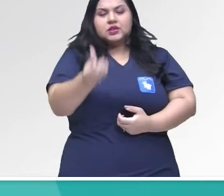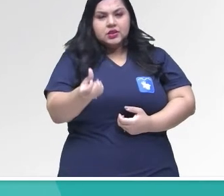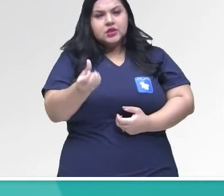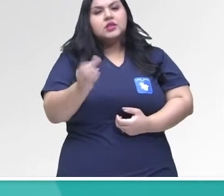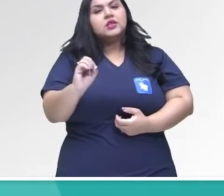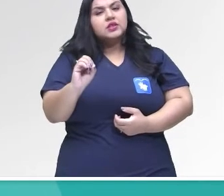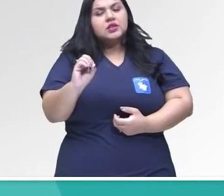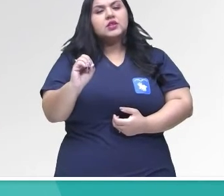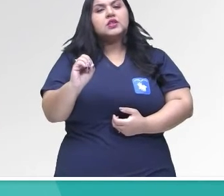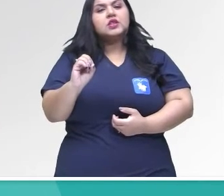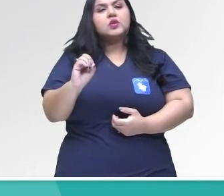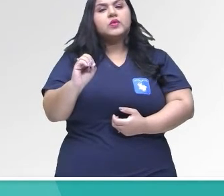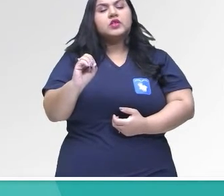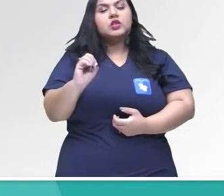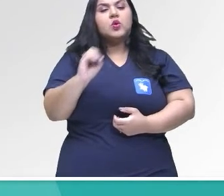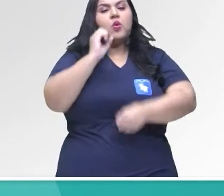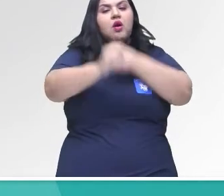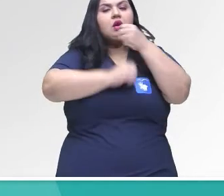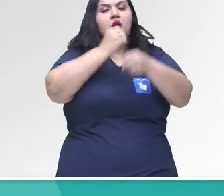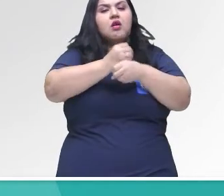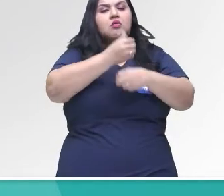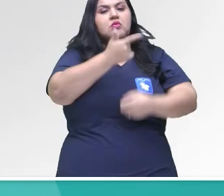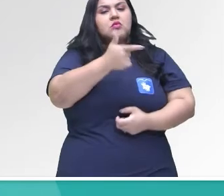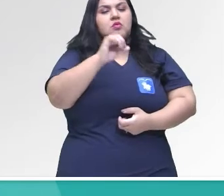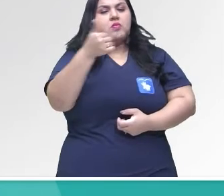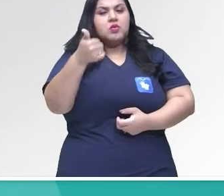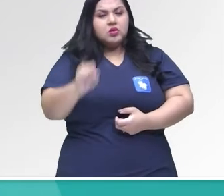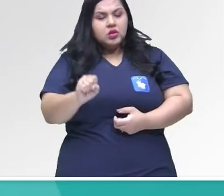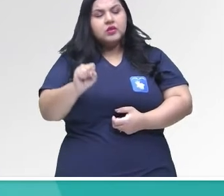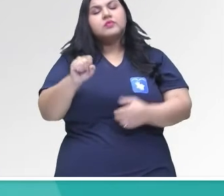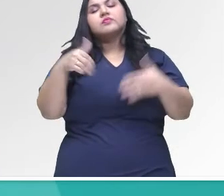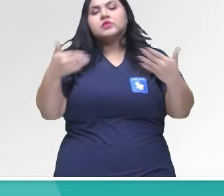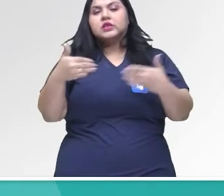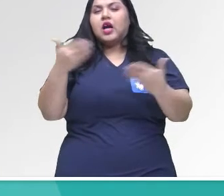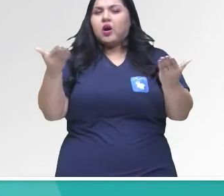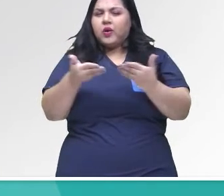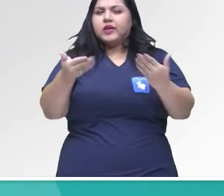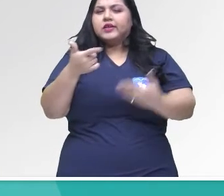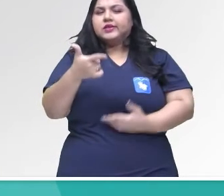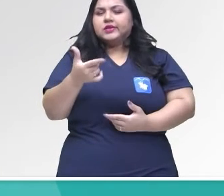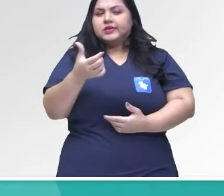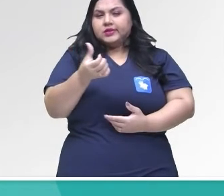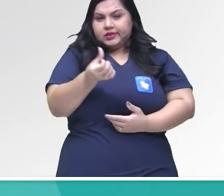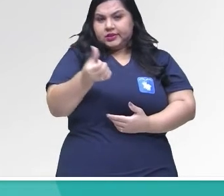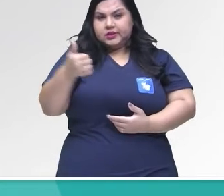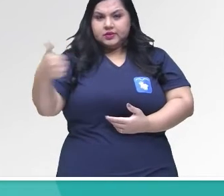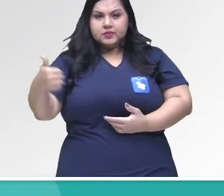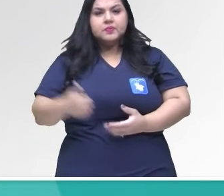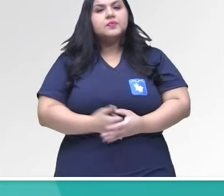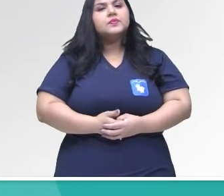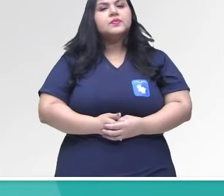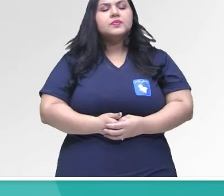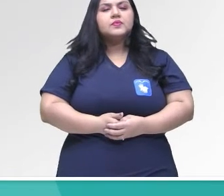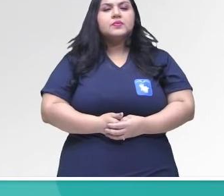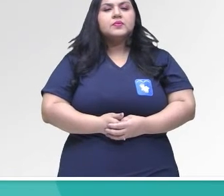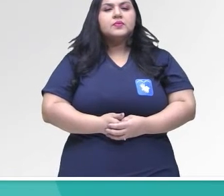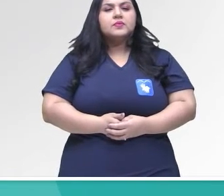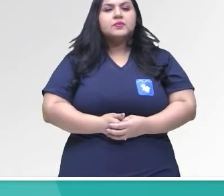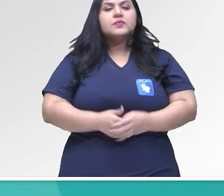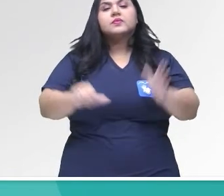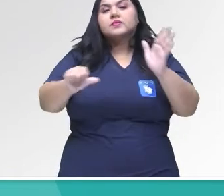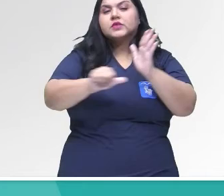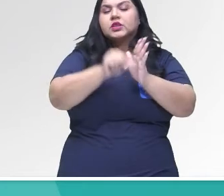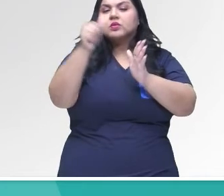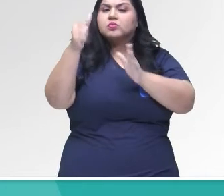anos em 2018, então está com 61. Continuando, a